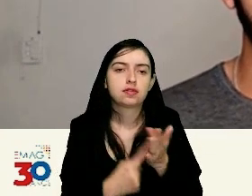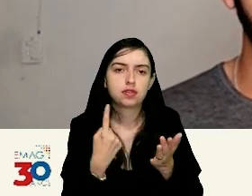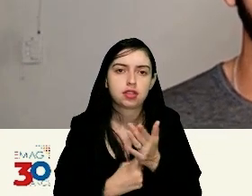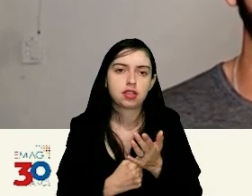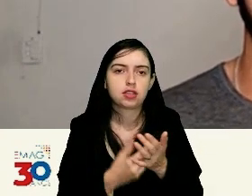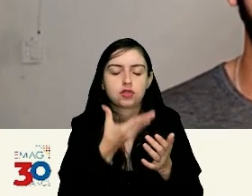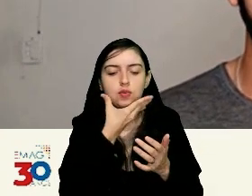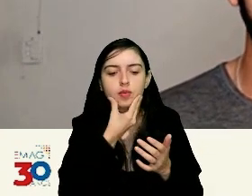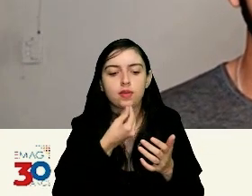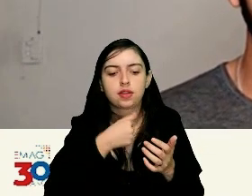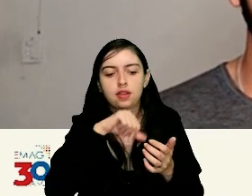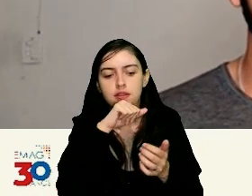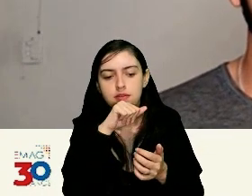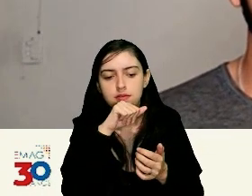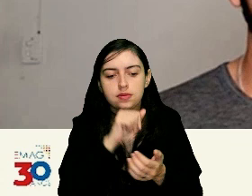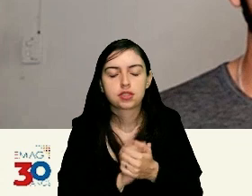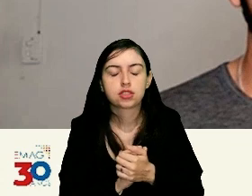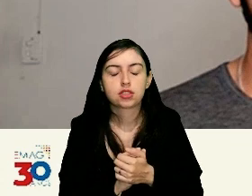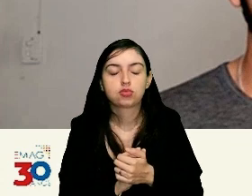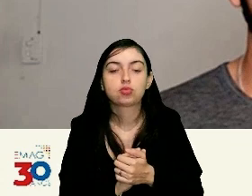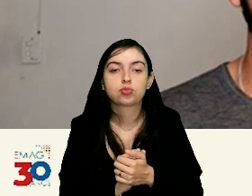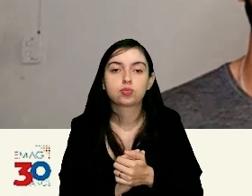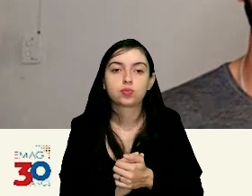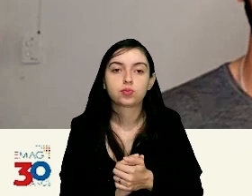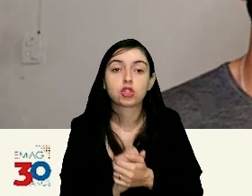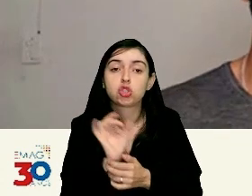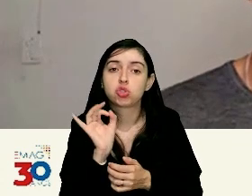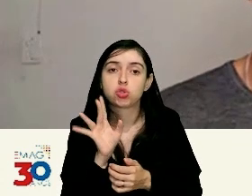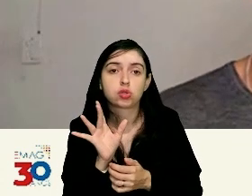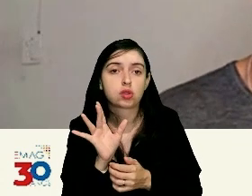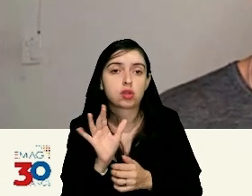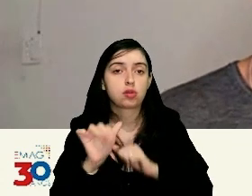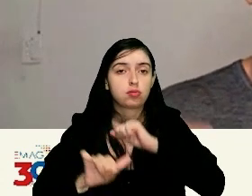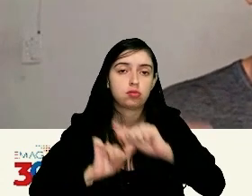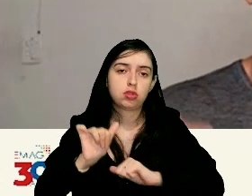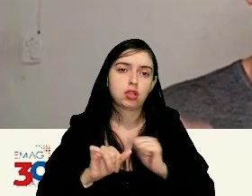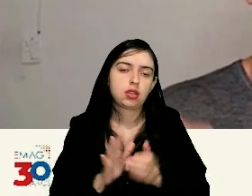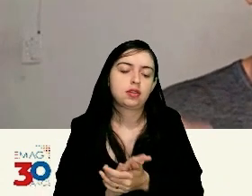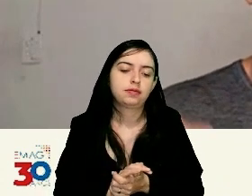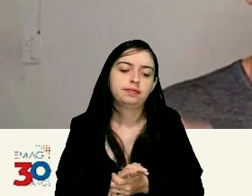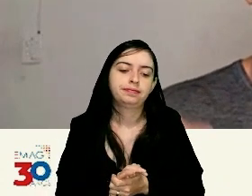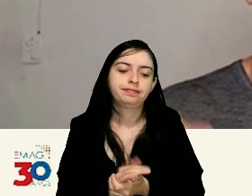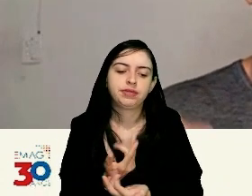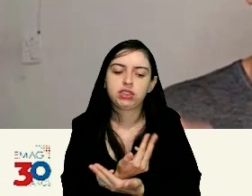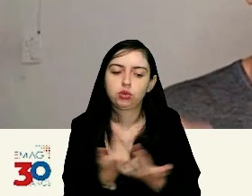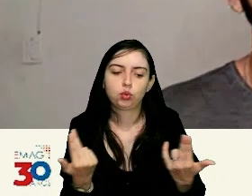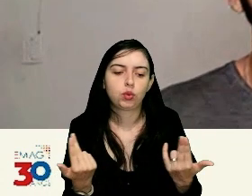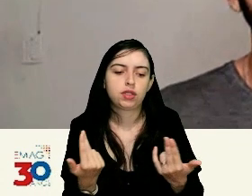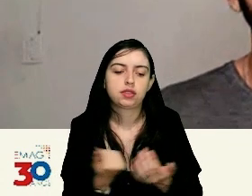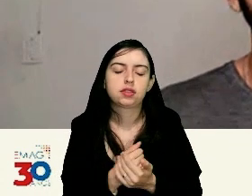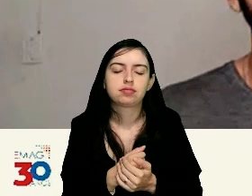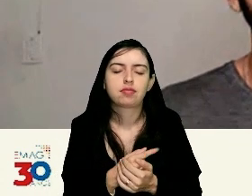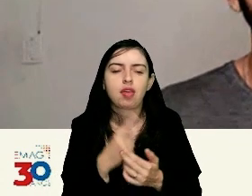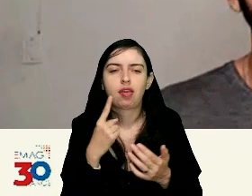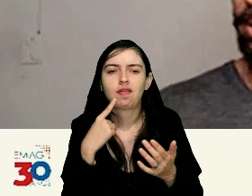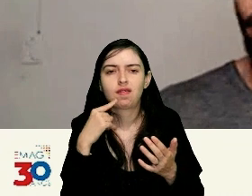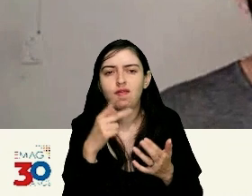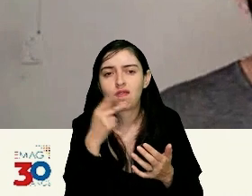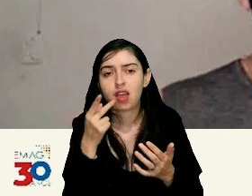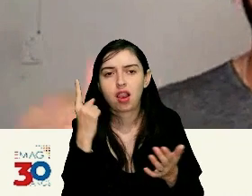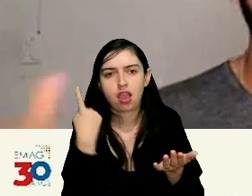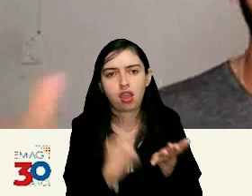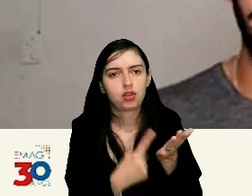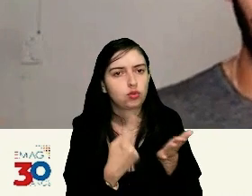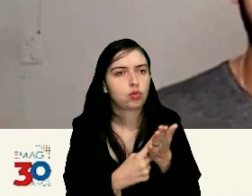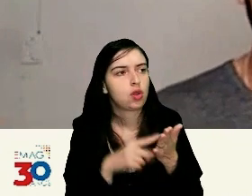das masculinidades. Só assim as coisas vão mudar. Enquanto for ainda delegado ou olhado como